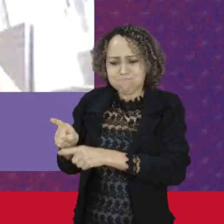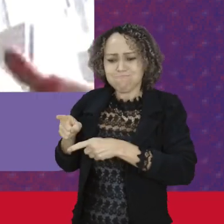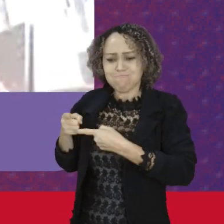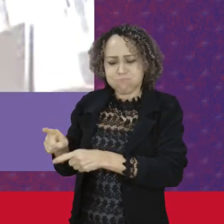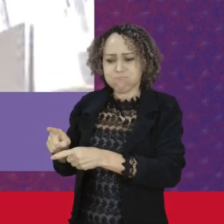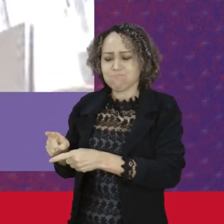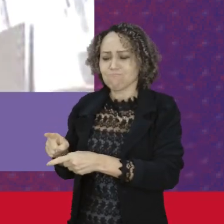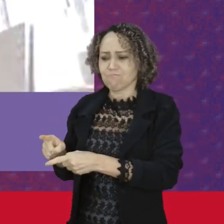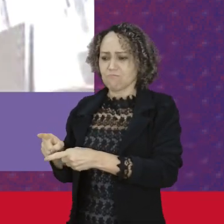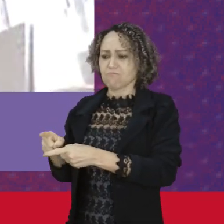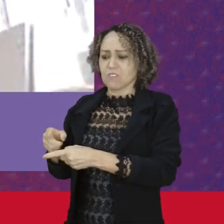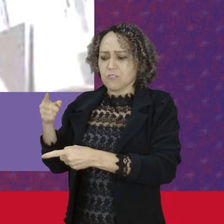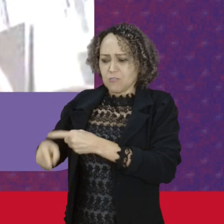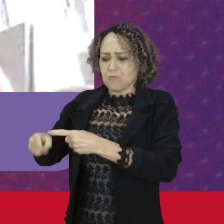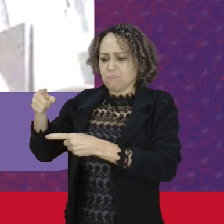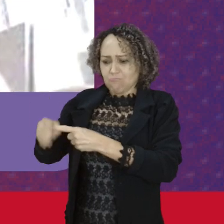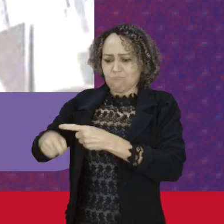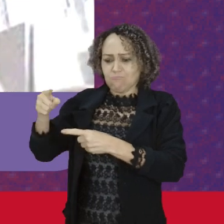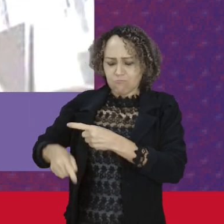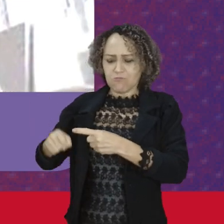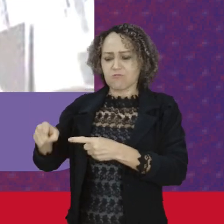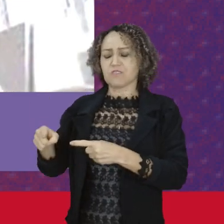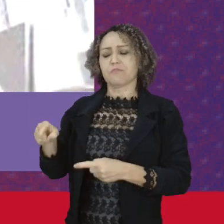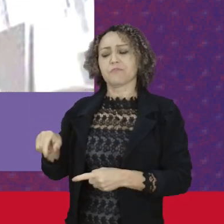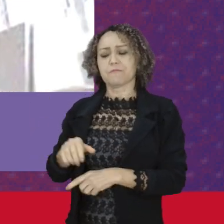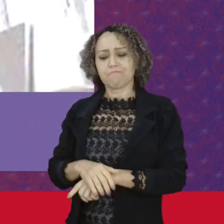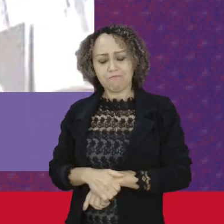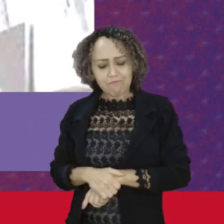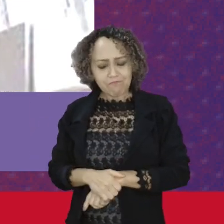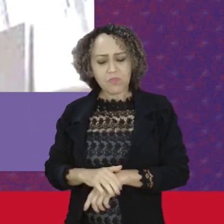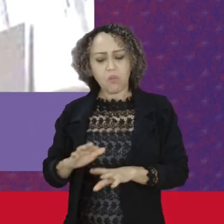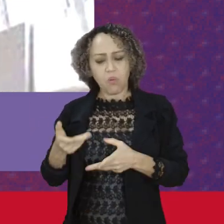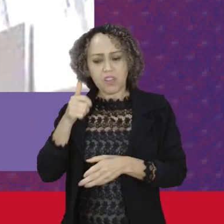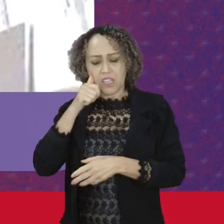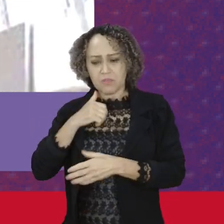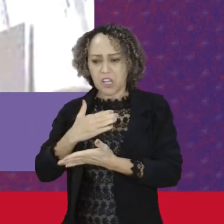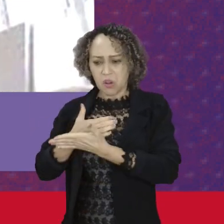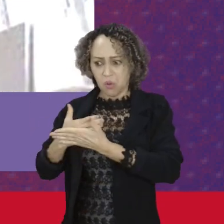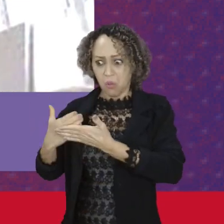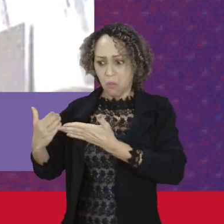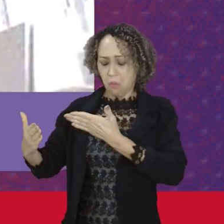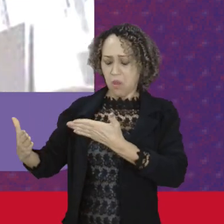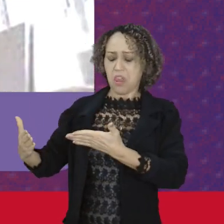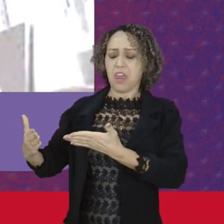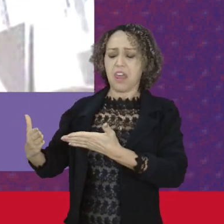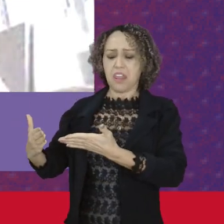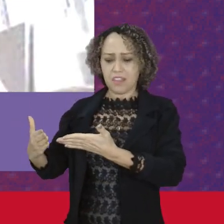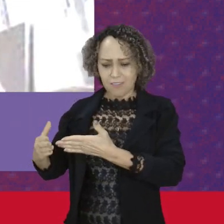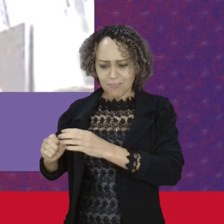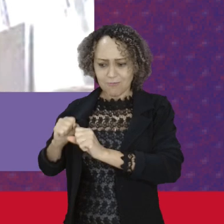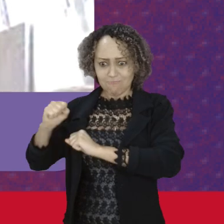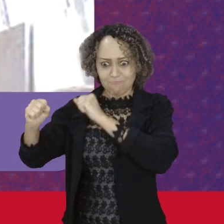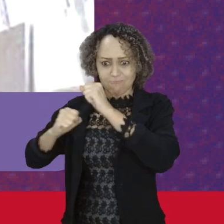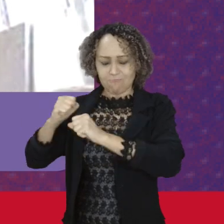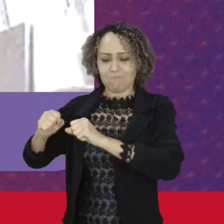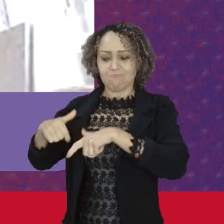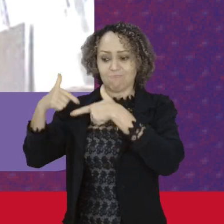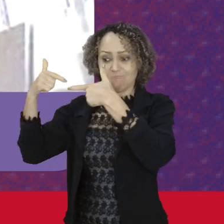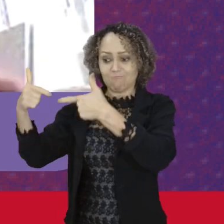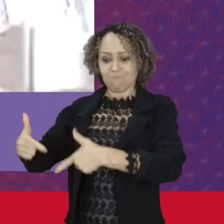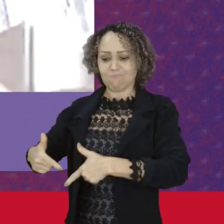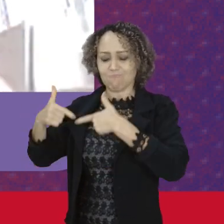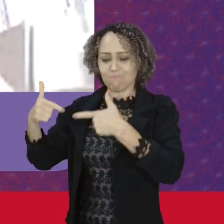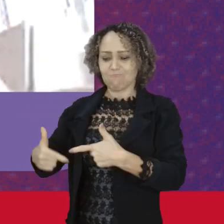né? Esse movimento acontece, né? Esse movimento, digamos, dialético acontece aí e a gente está sempre tendo